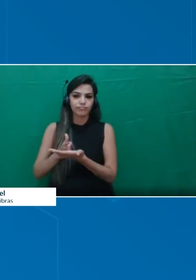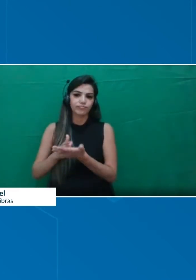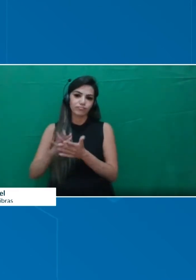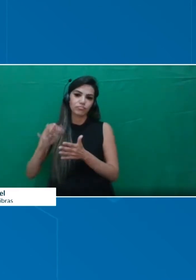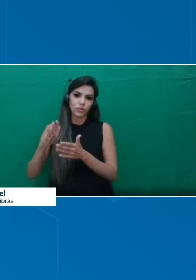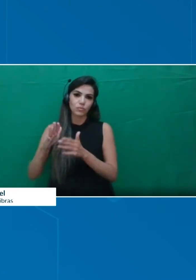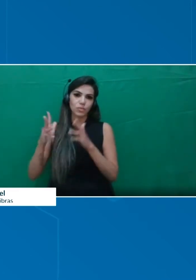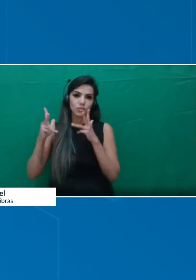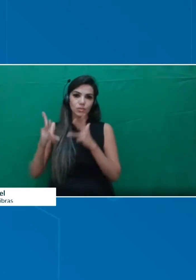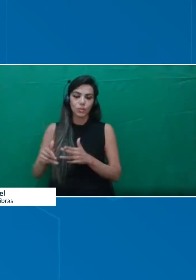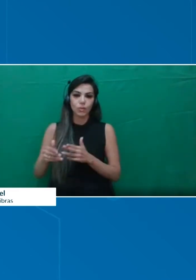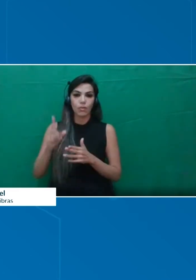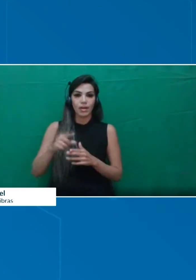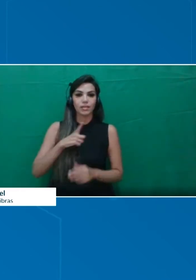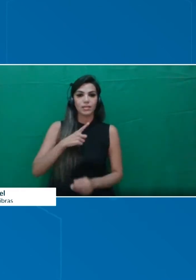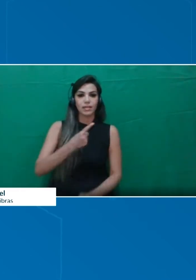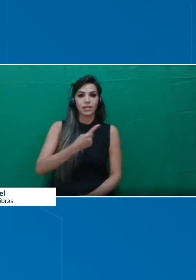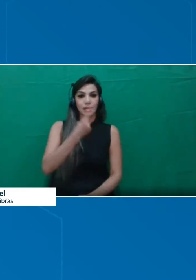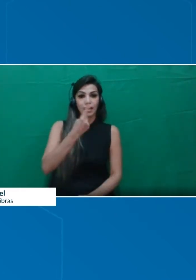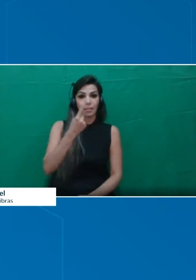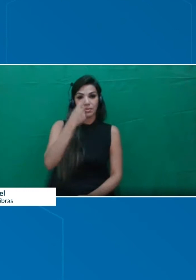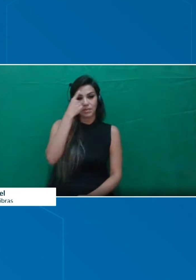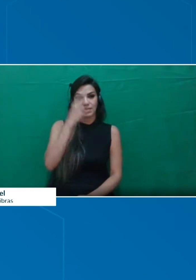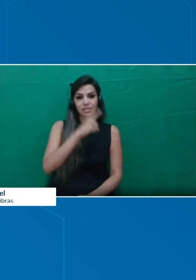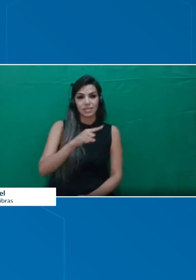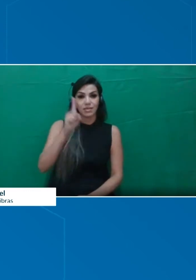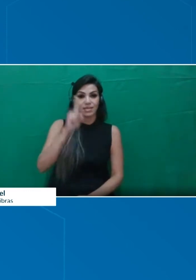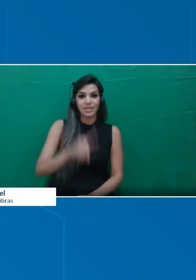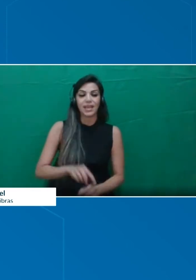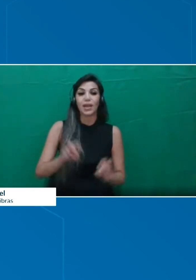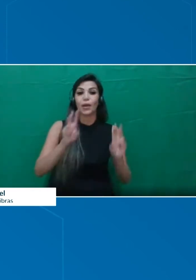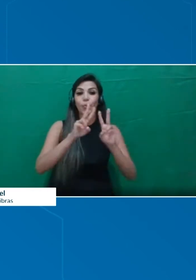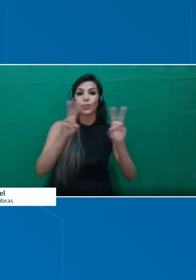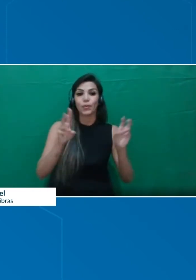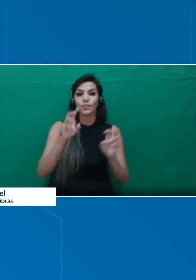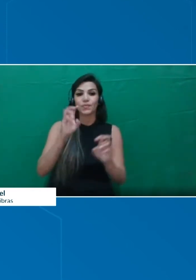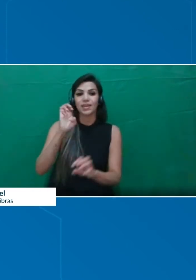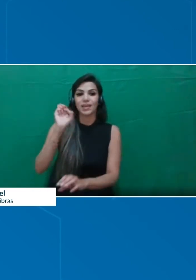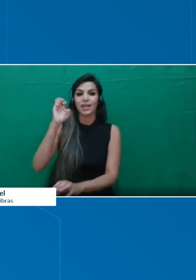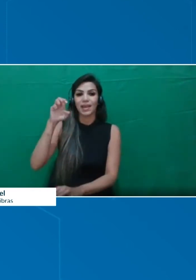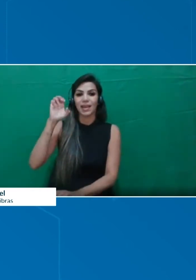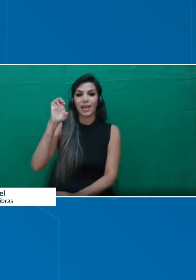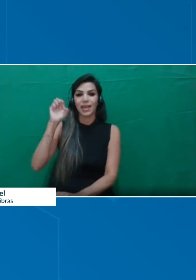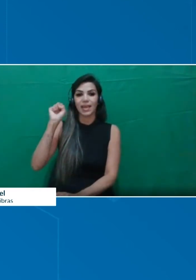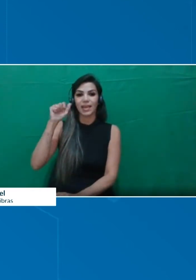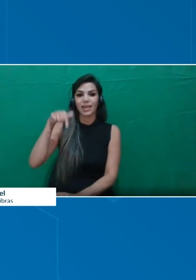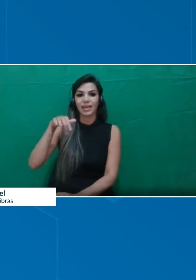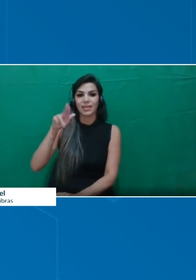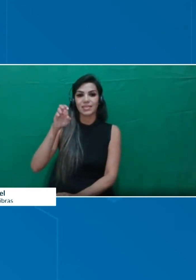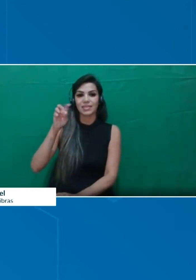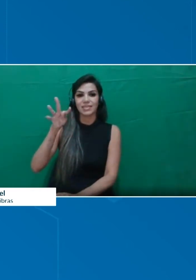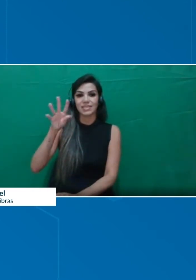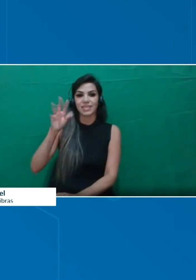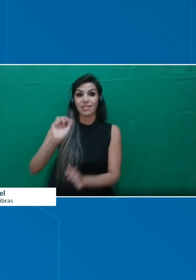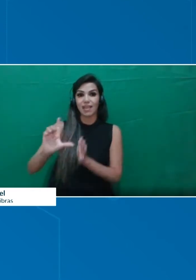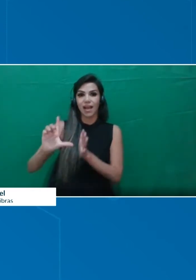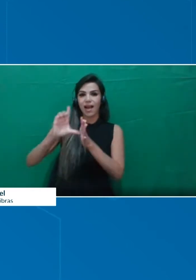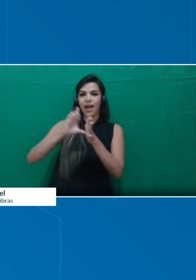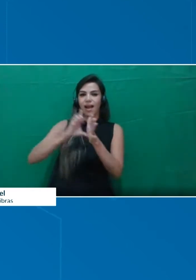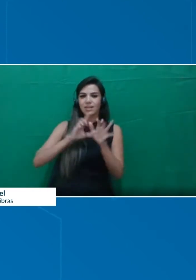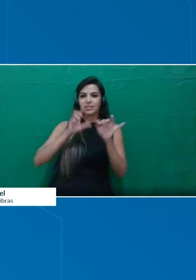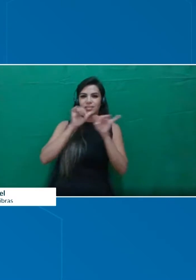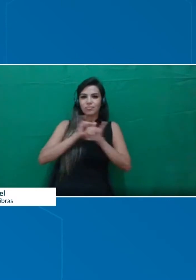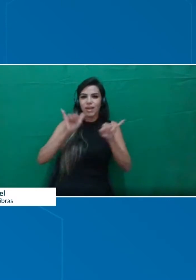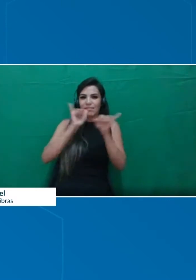momento, que é essa semana que chamamos de Esquenta, né, que está sendo veiculada pela programação do Mundo UFG, mas também